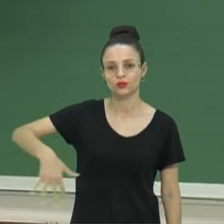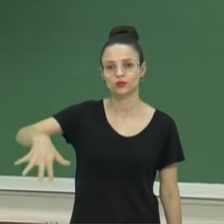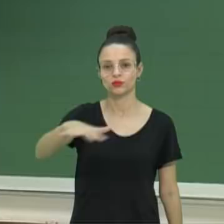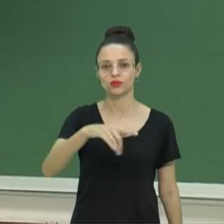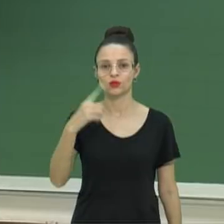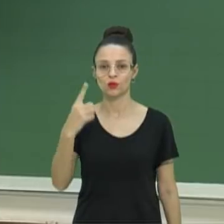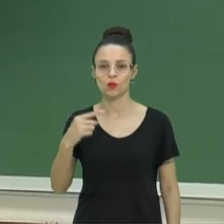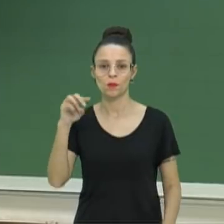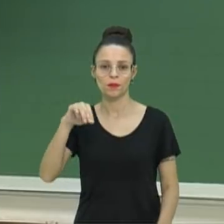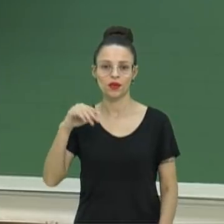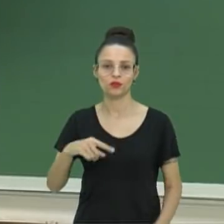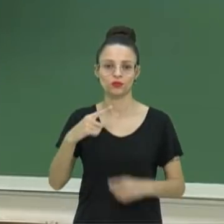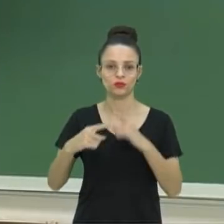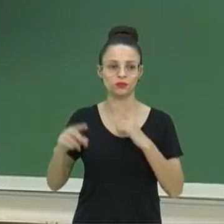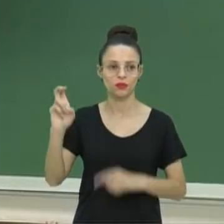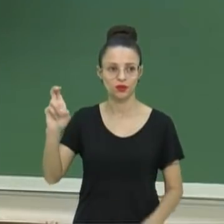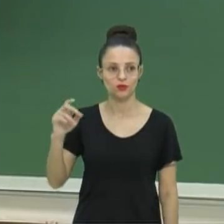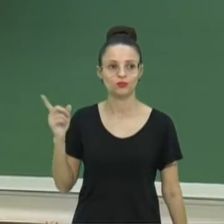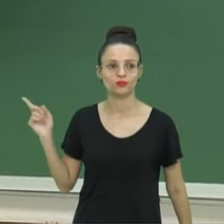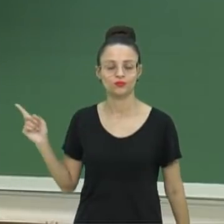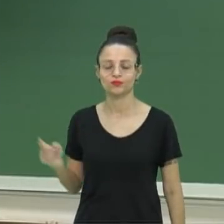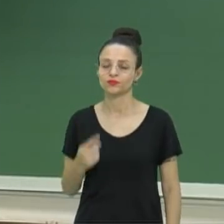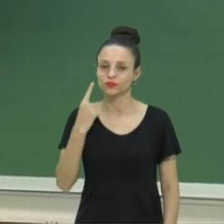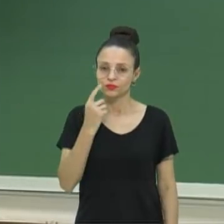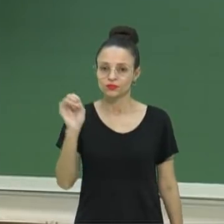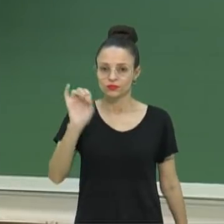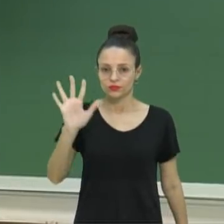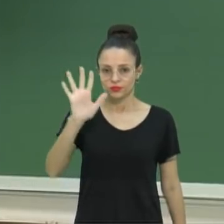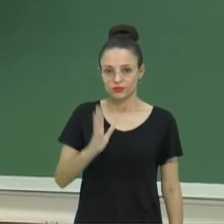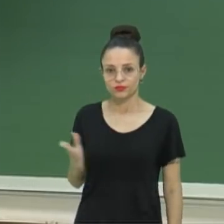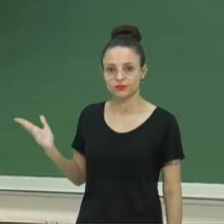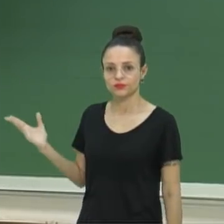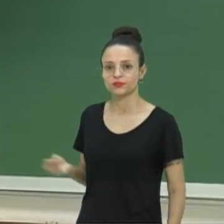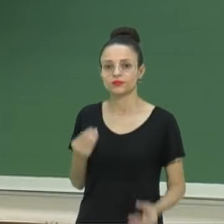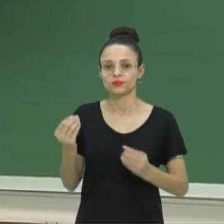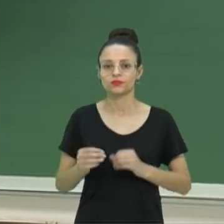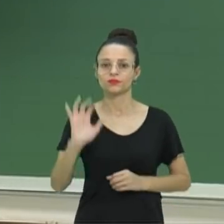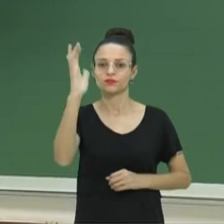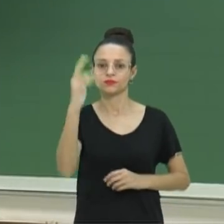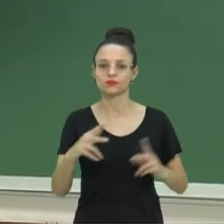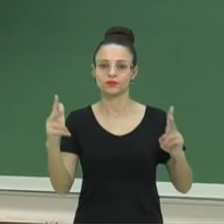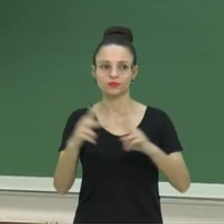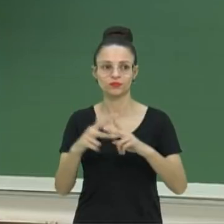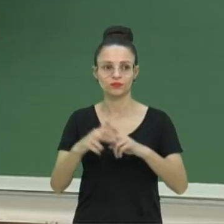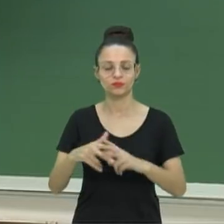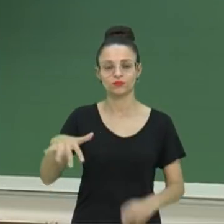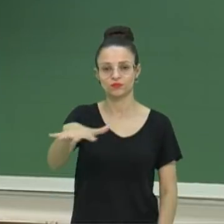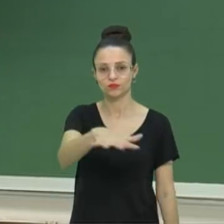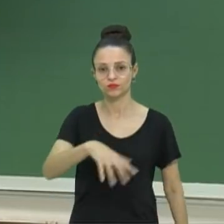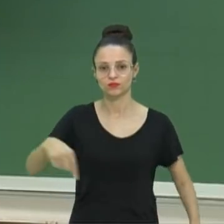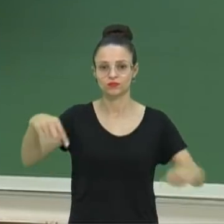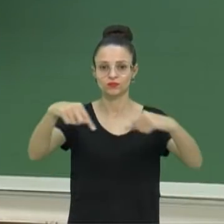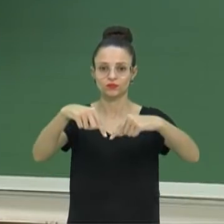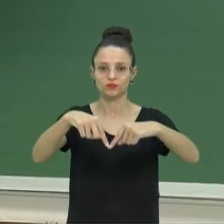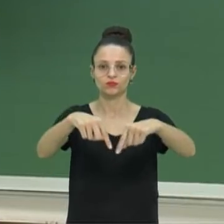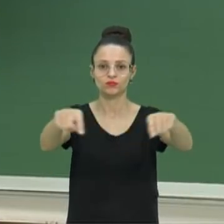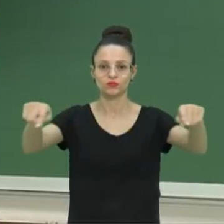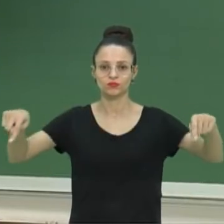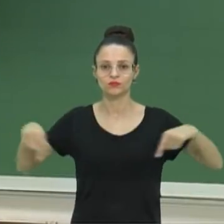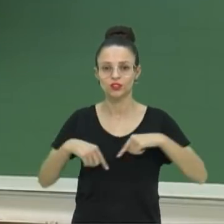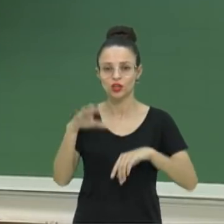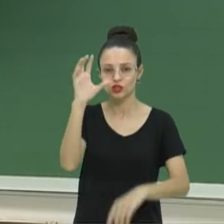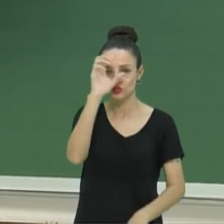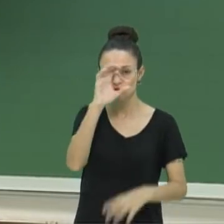metro. Então está retratado aqui para vocês na imagem, né, onde acontece a luta. Então a luta acontece dentro desse espaço aqui mais